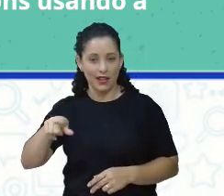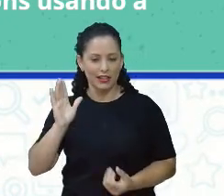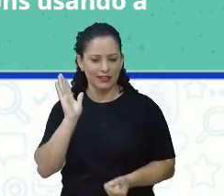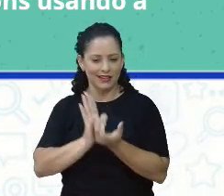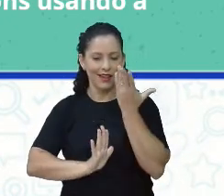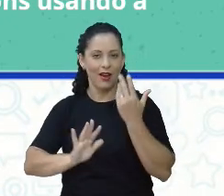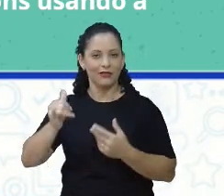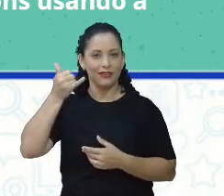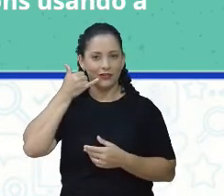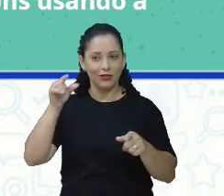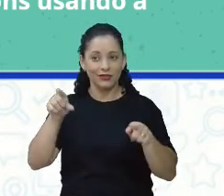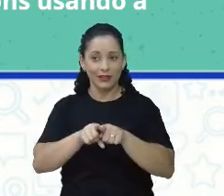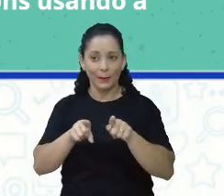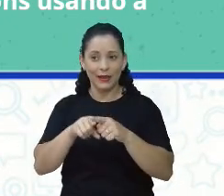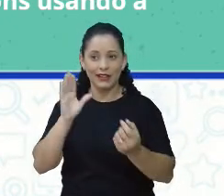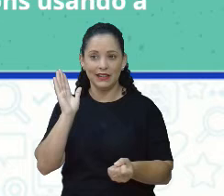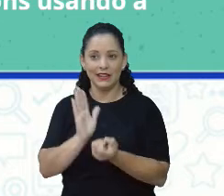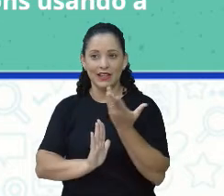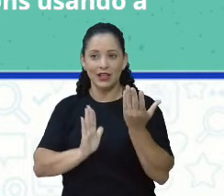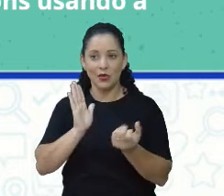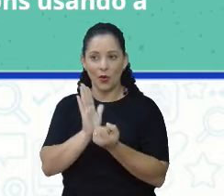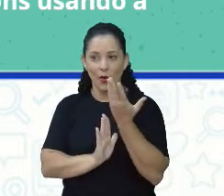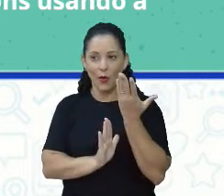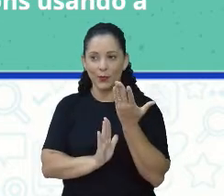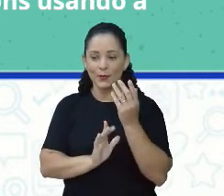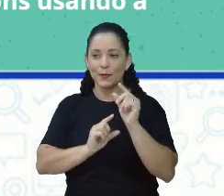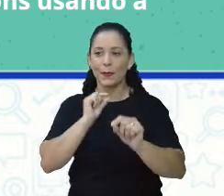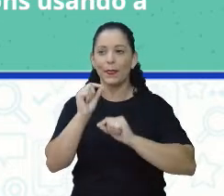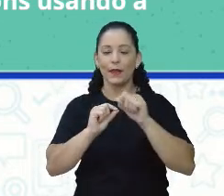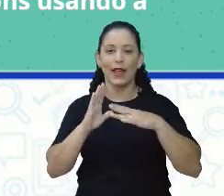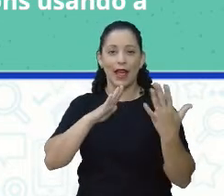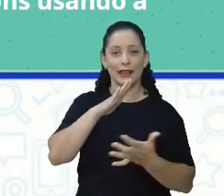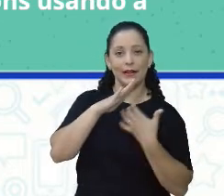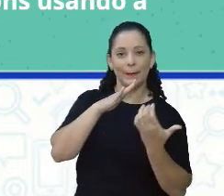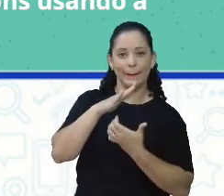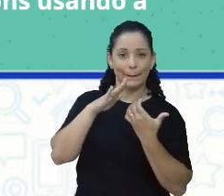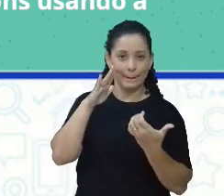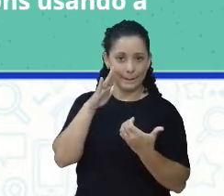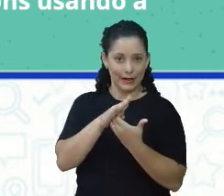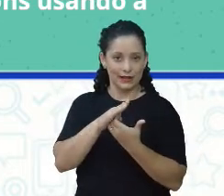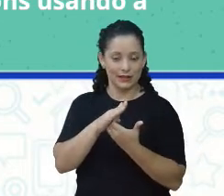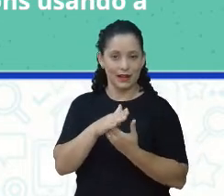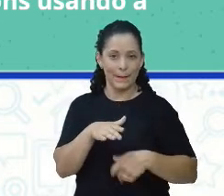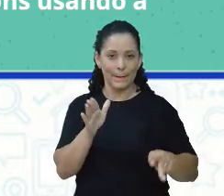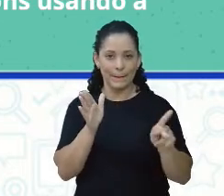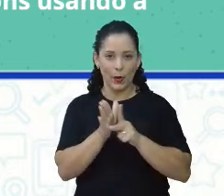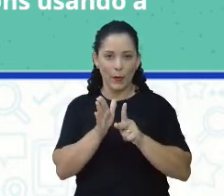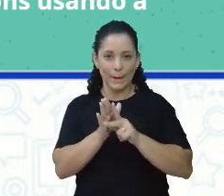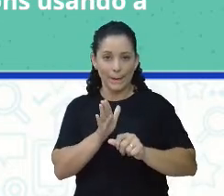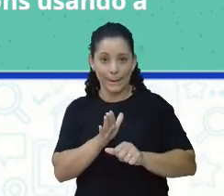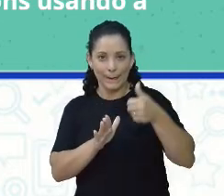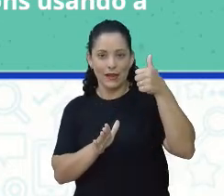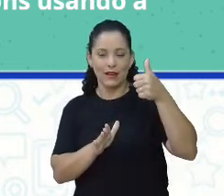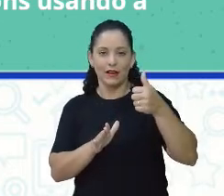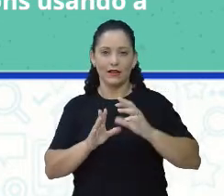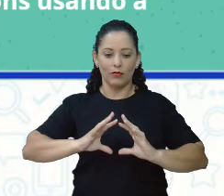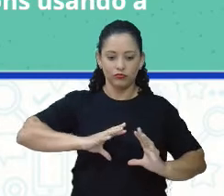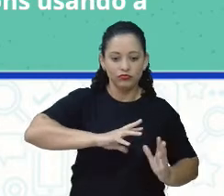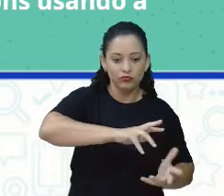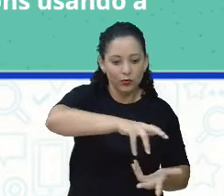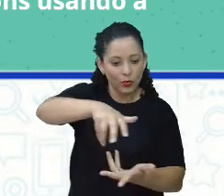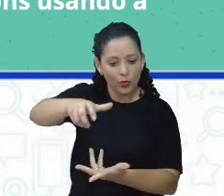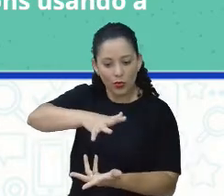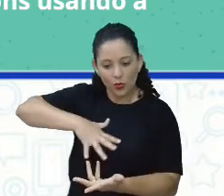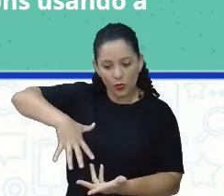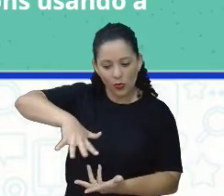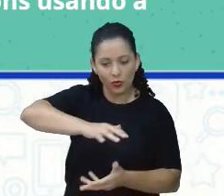criou também a Bell Telephone Company, que é uma empresa pioneira na implantação global da telefonia.